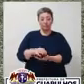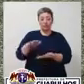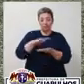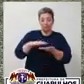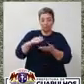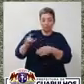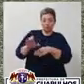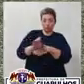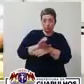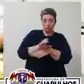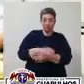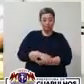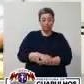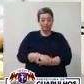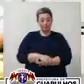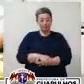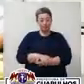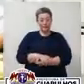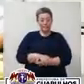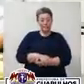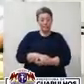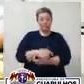E aí completa com o recheio.